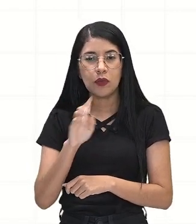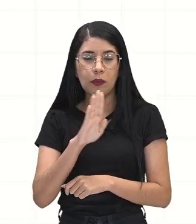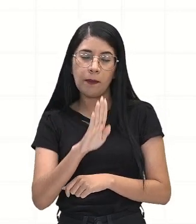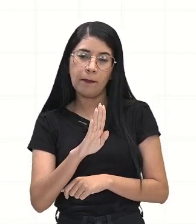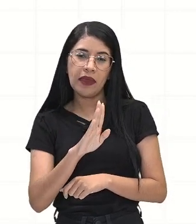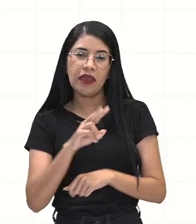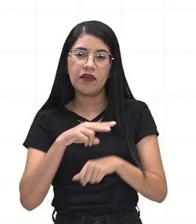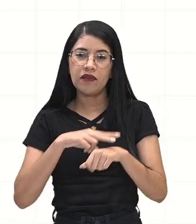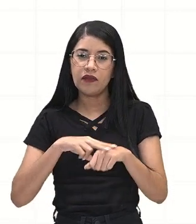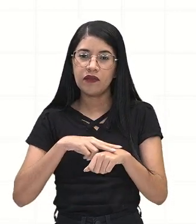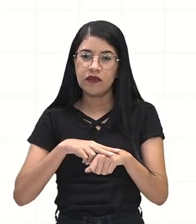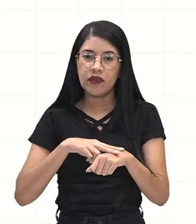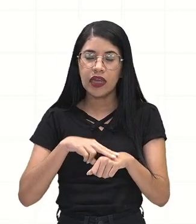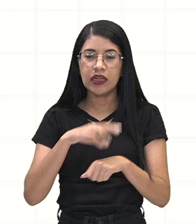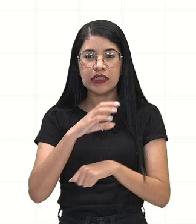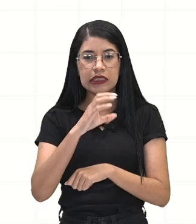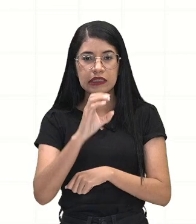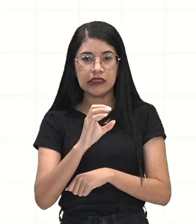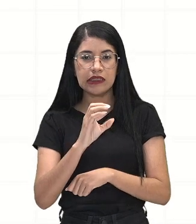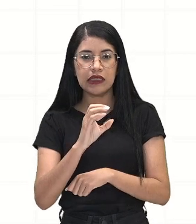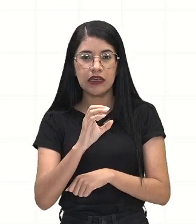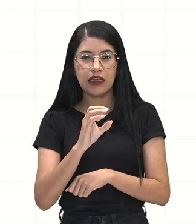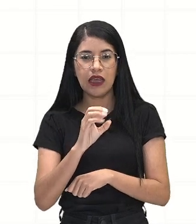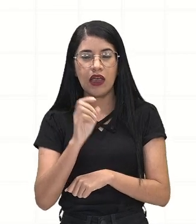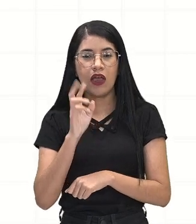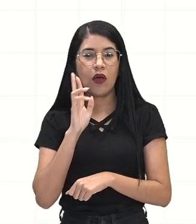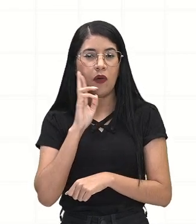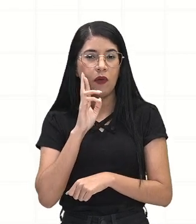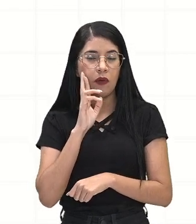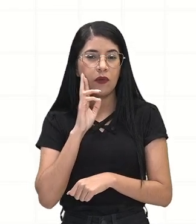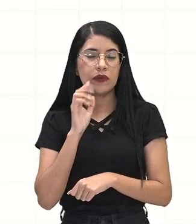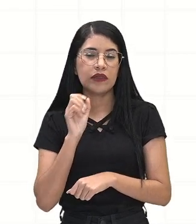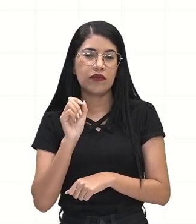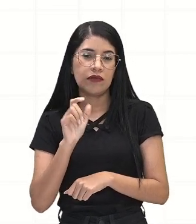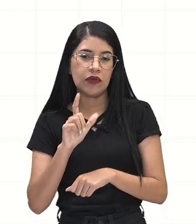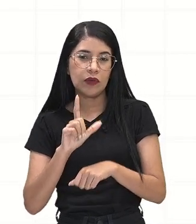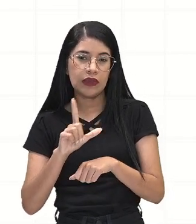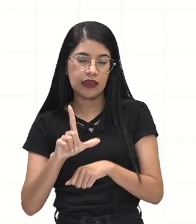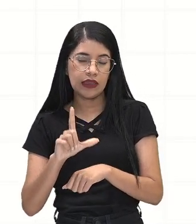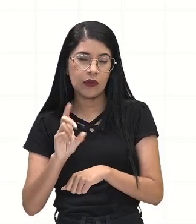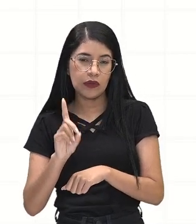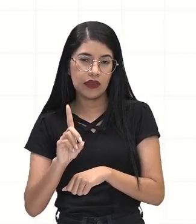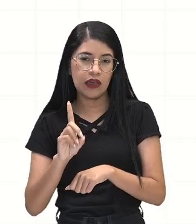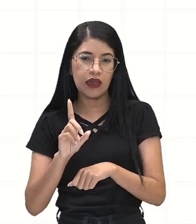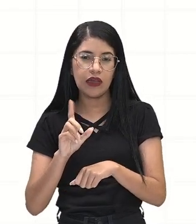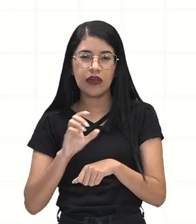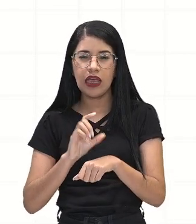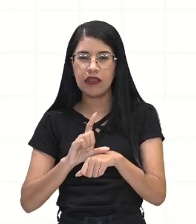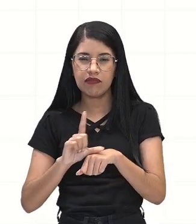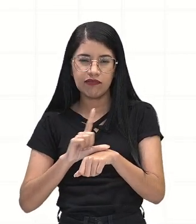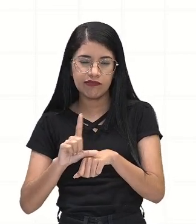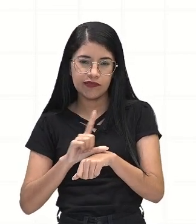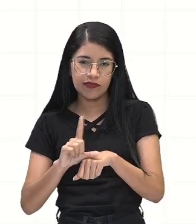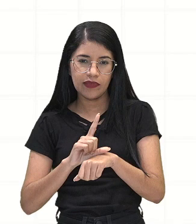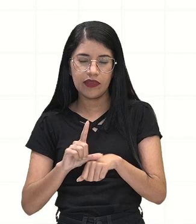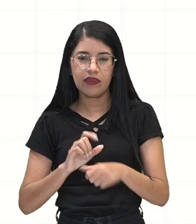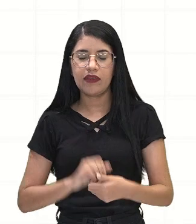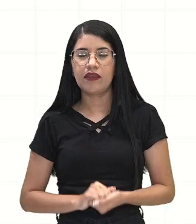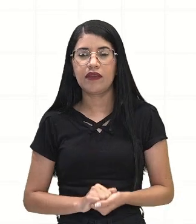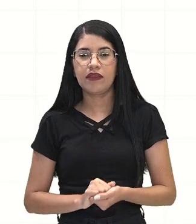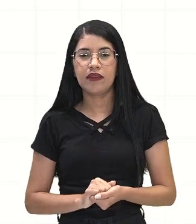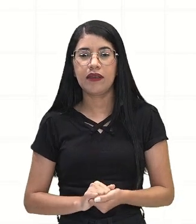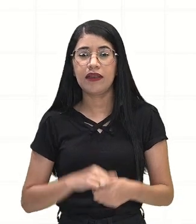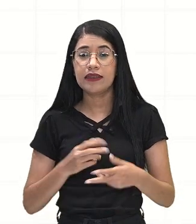é o verdinho, o C o lilás e o D aqui uma cor de salmão. Se você observar na